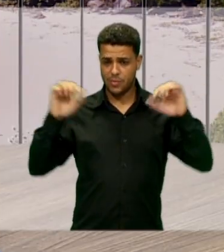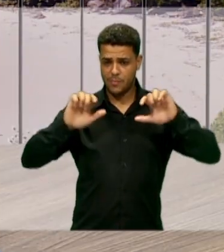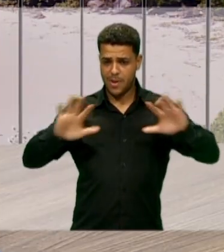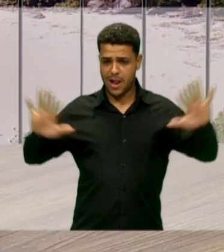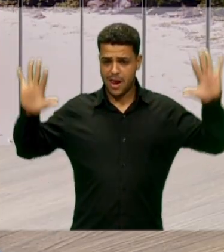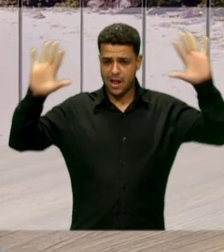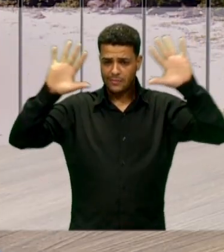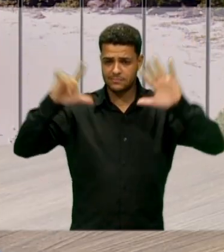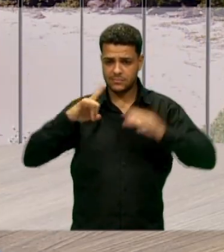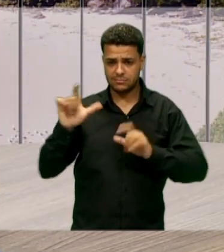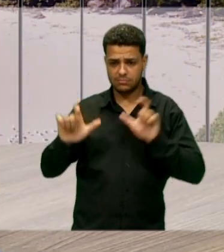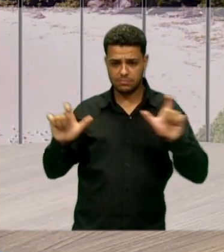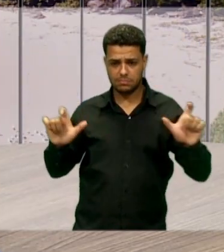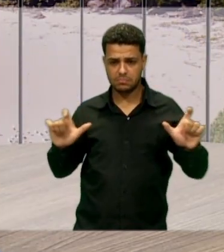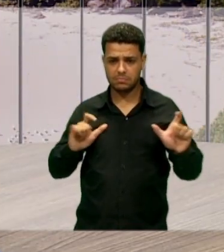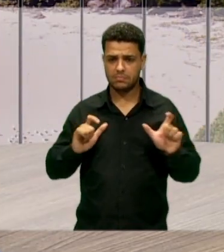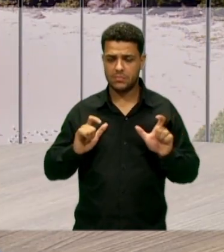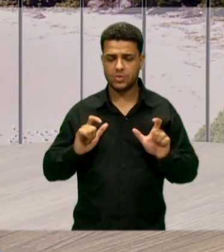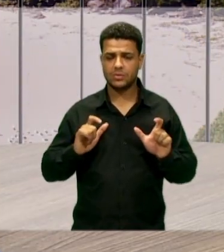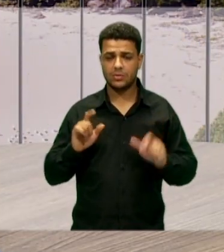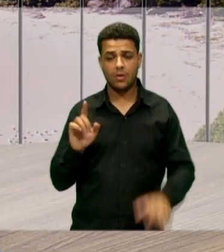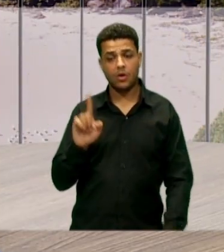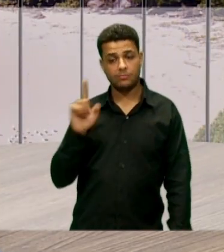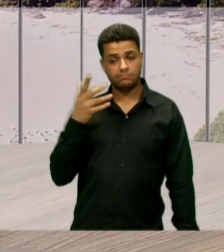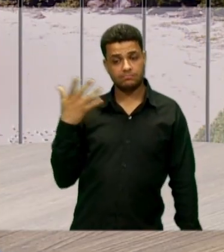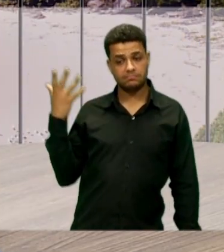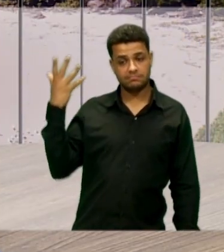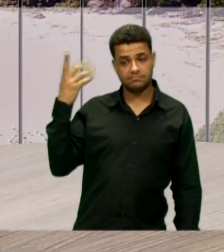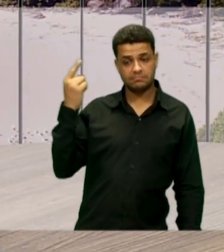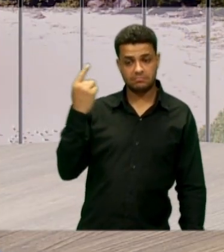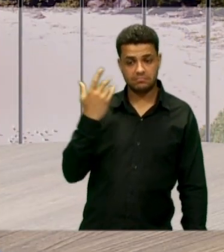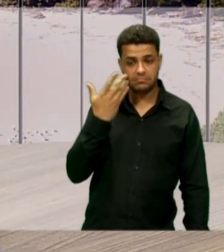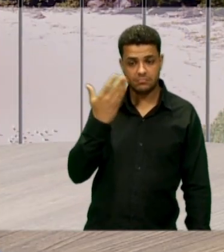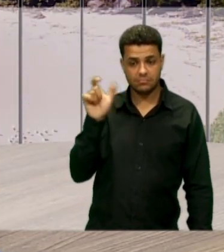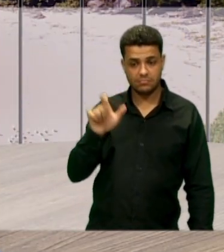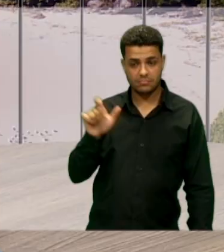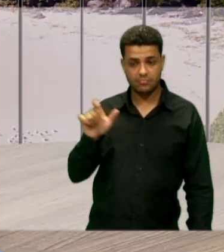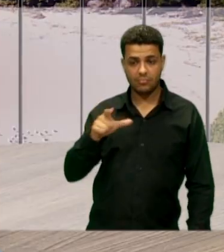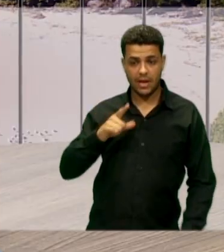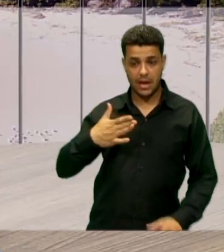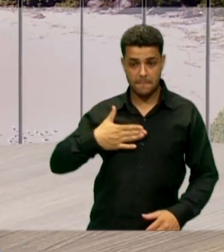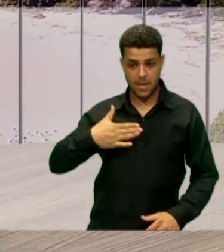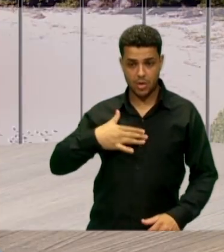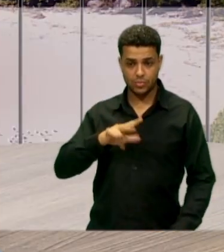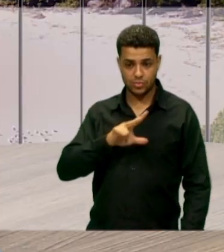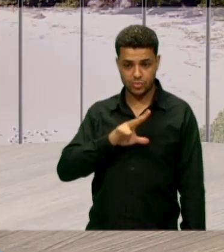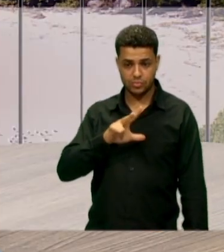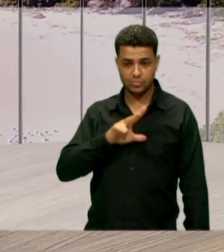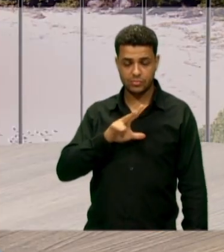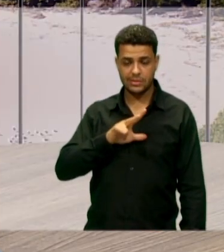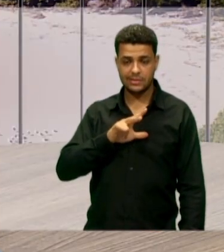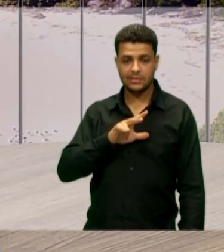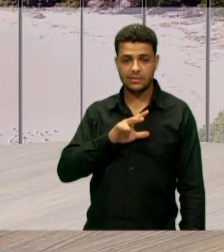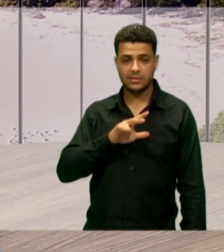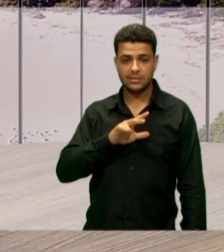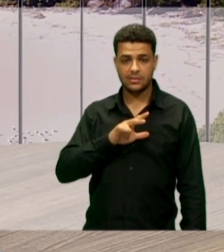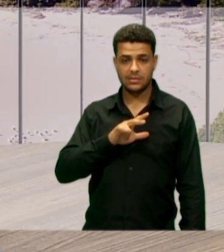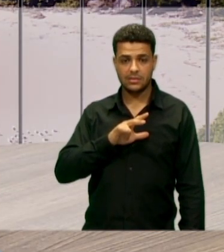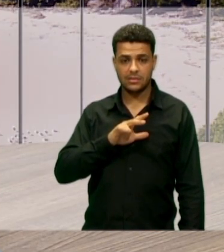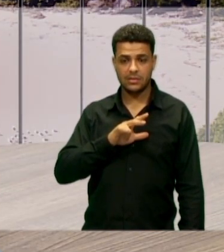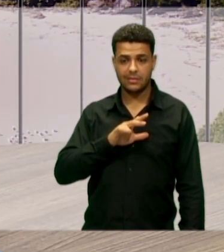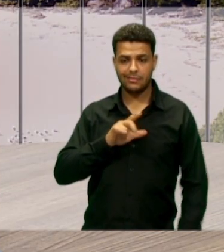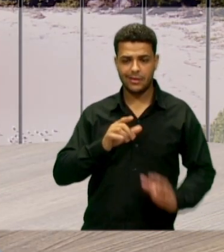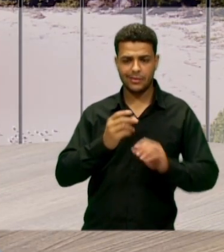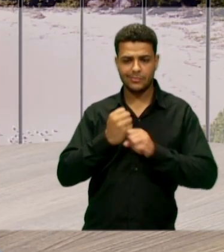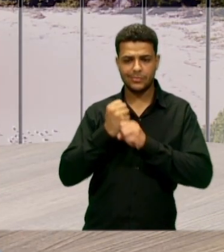com diversos pacientes. Ela falou assim, olha, todos esses pacientes são pacientes meus, estadio 4, que alguns